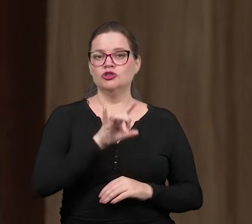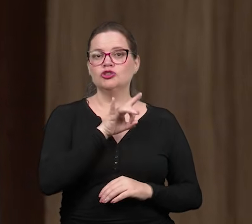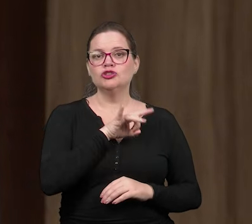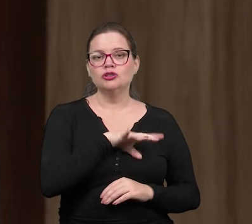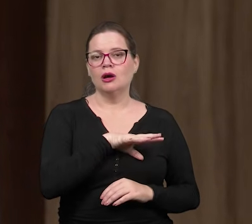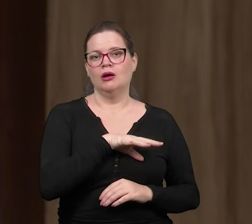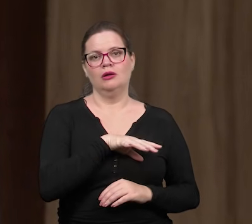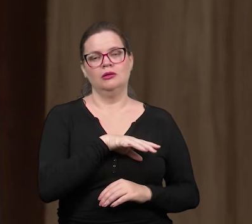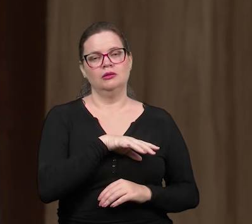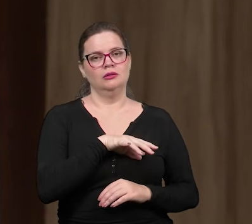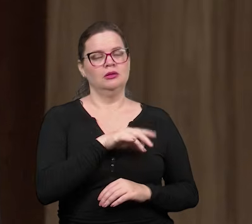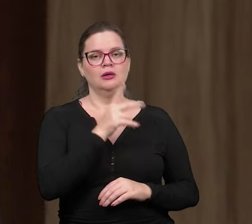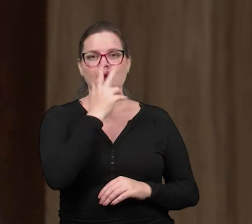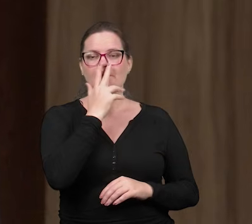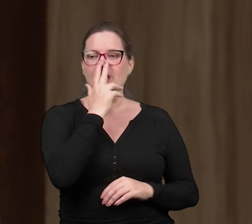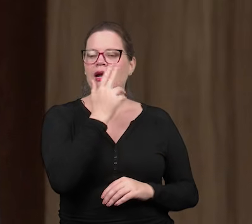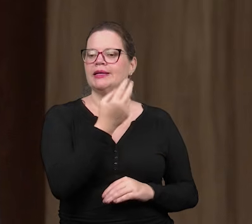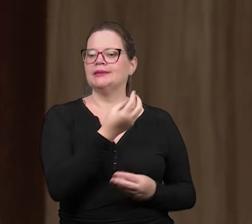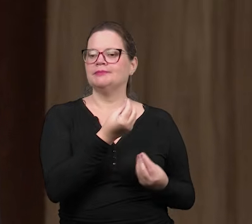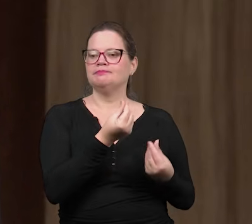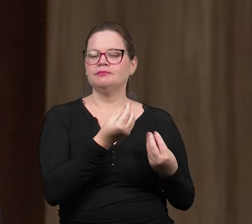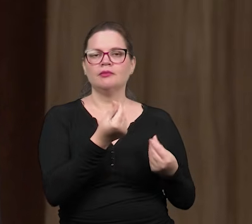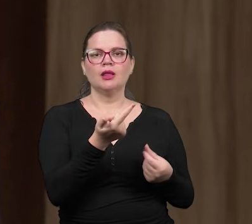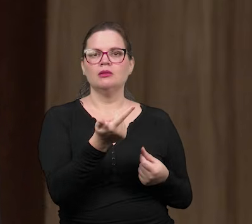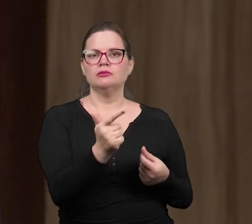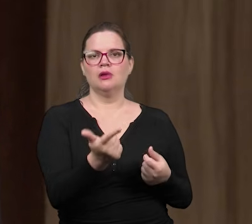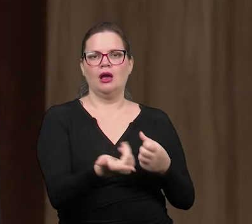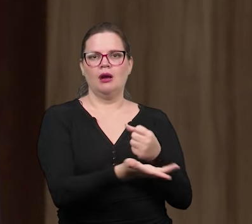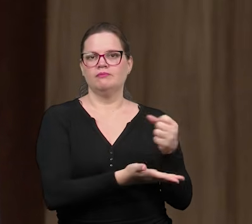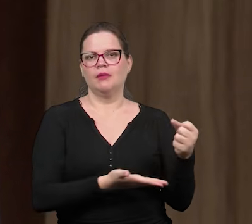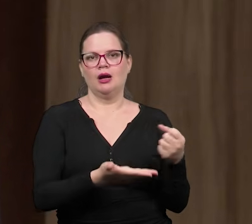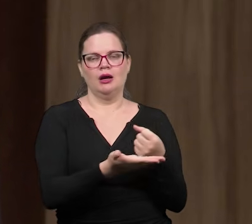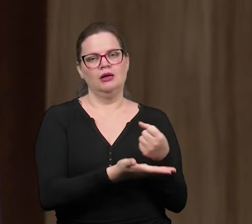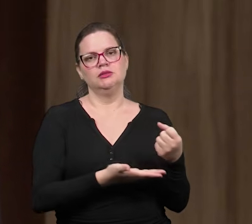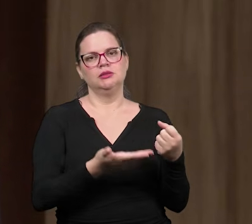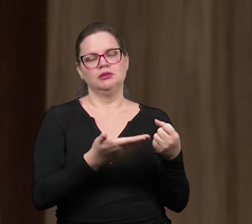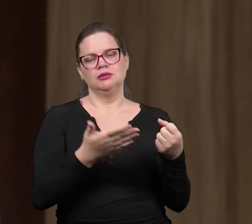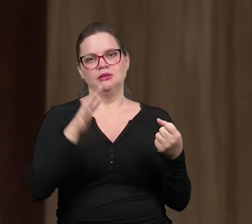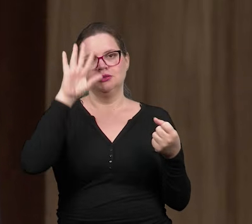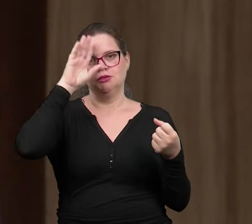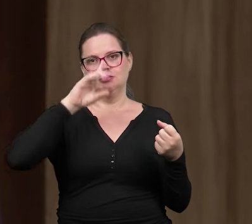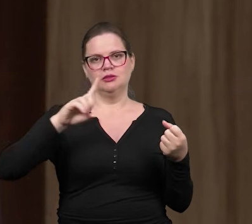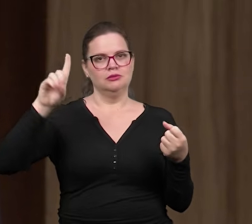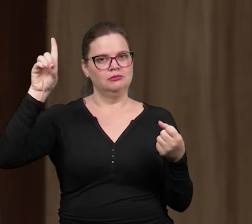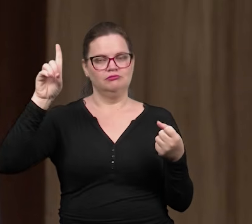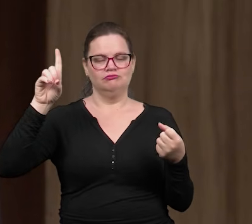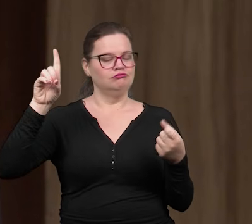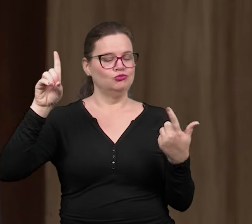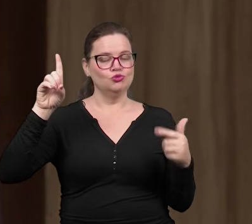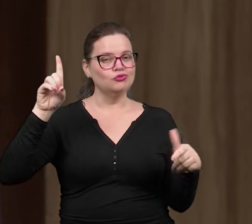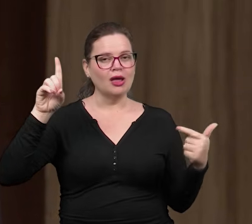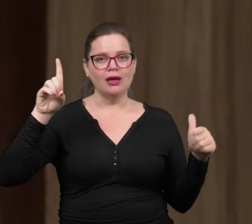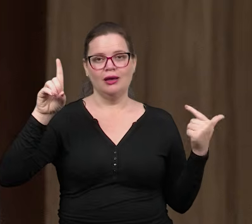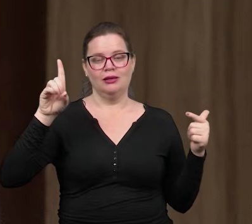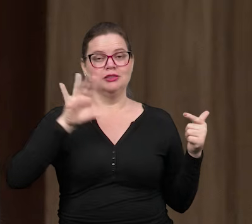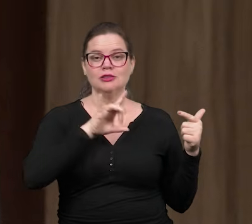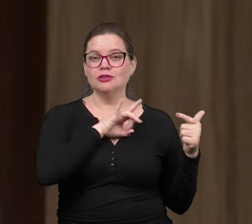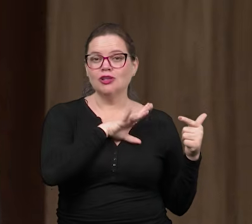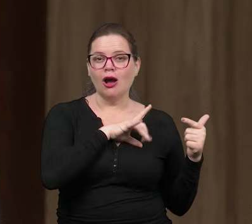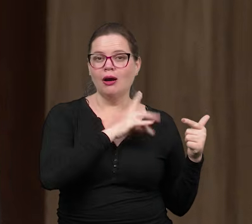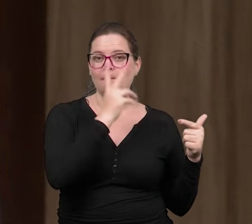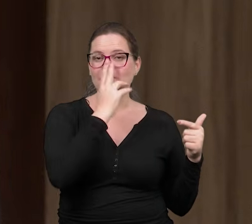o seu lastro, né, não tem o seu fundamento estritamente na palavra de Deus. Quando